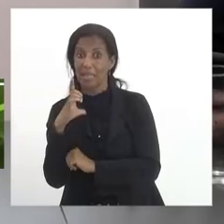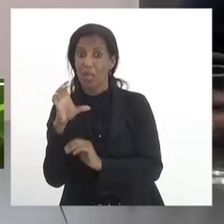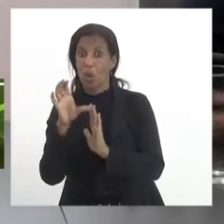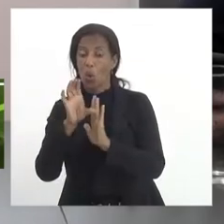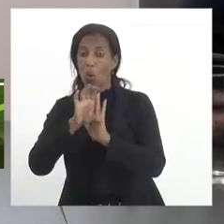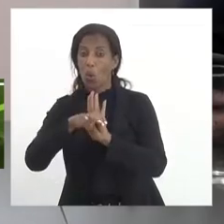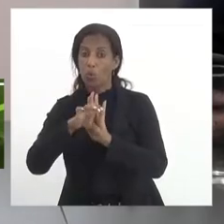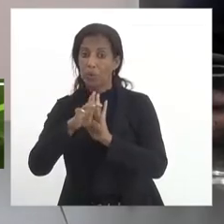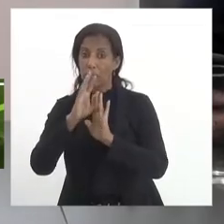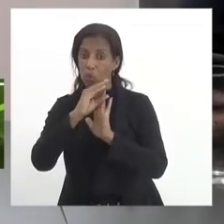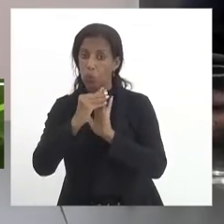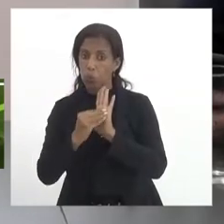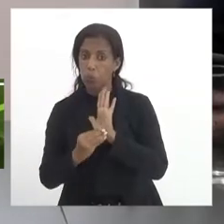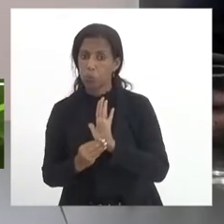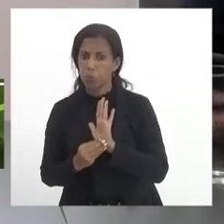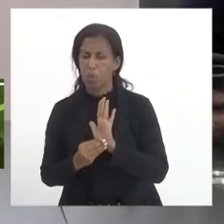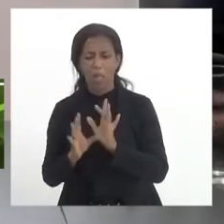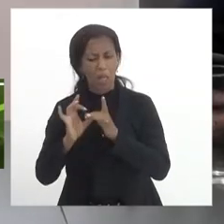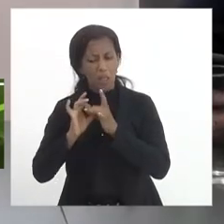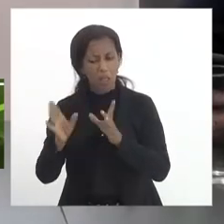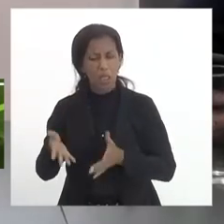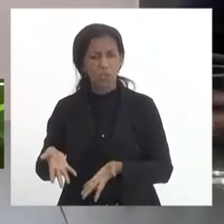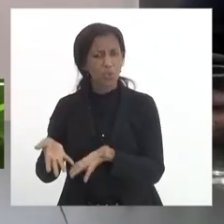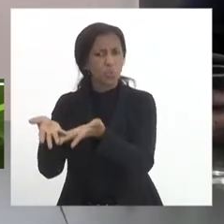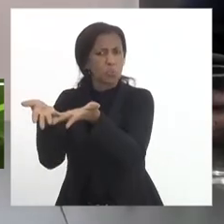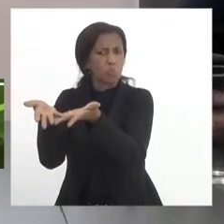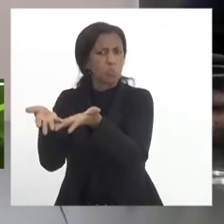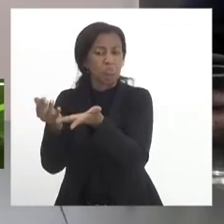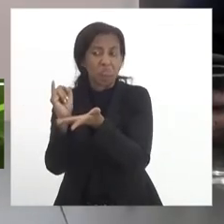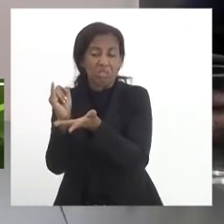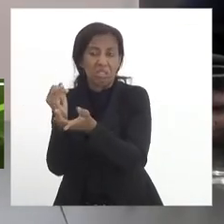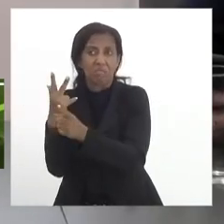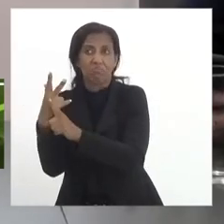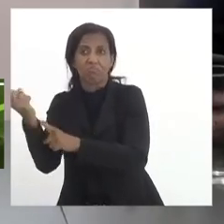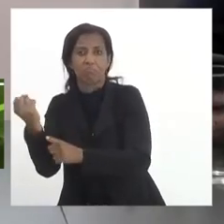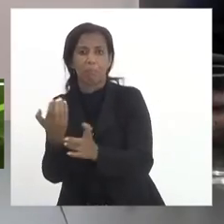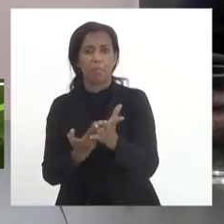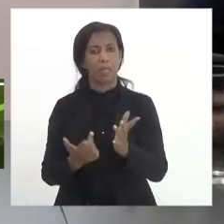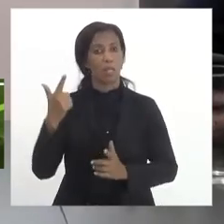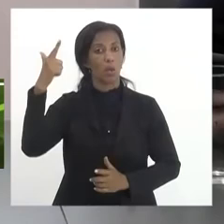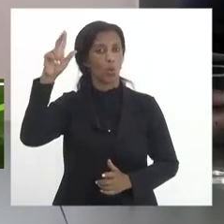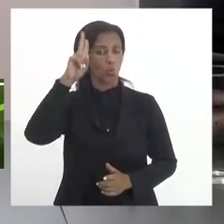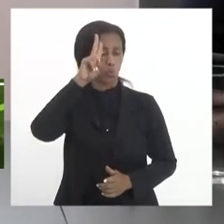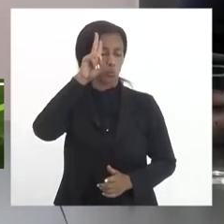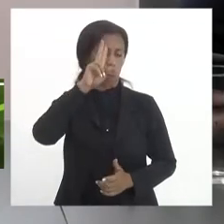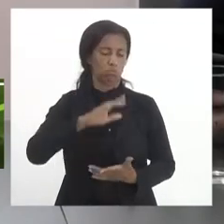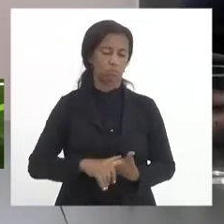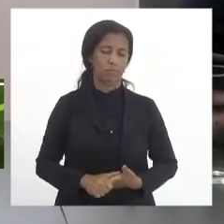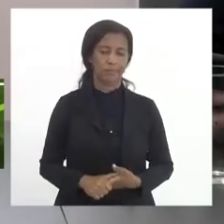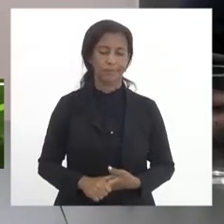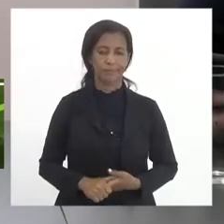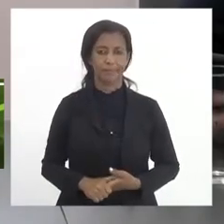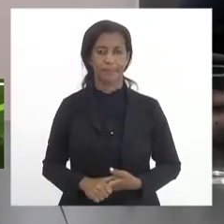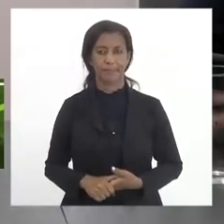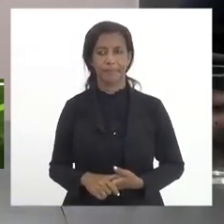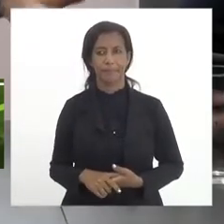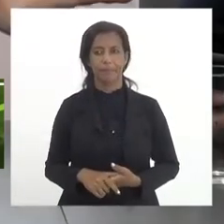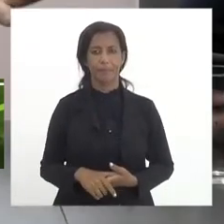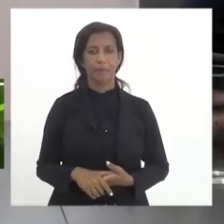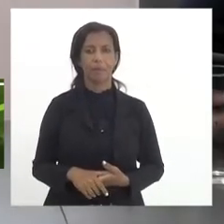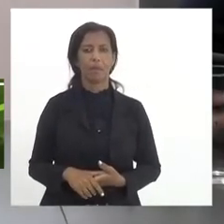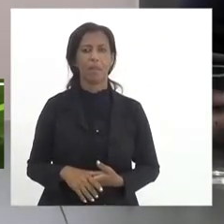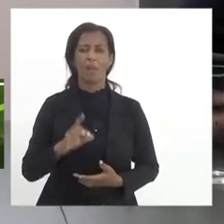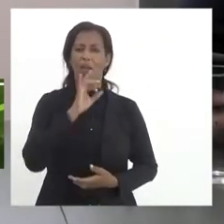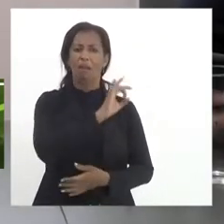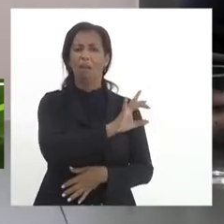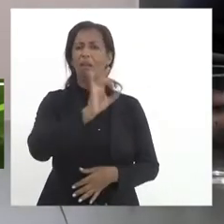que ele defende. Deixa ele ir a plenário defender. Se ele vai ganhar ou perder, é outra história. O deputado Luiz Paulo vai fazer a defesa, o deputado